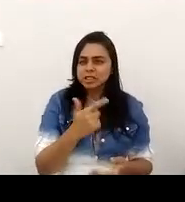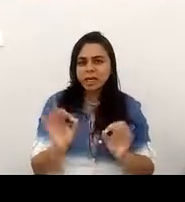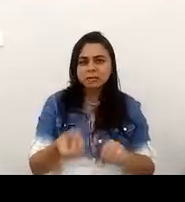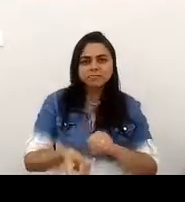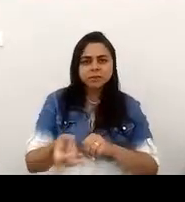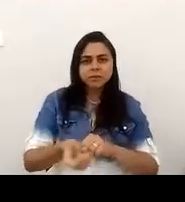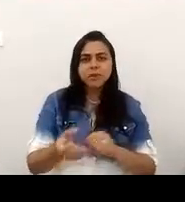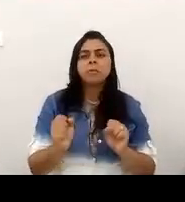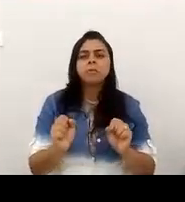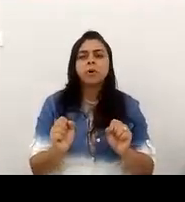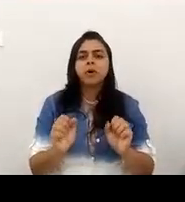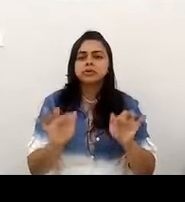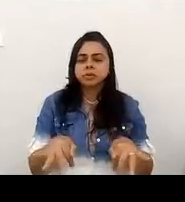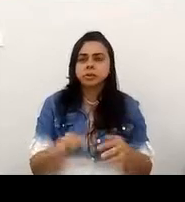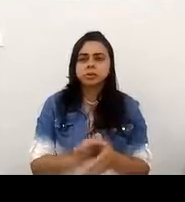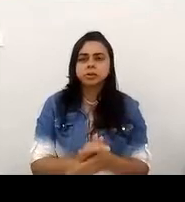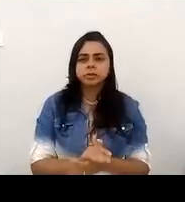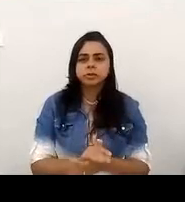gente pode